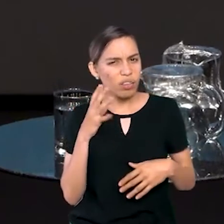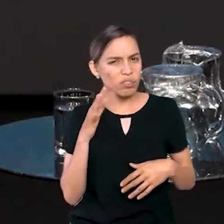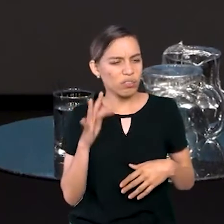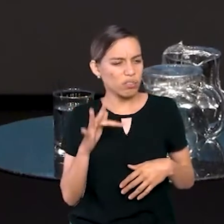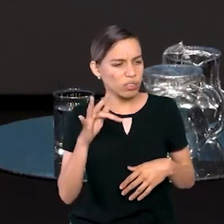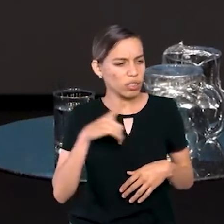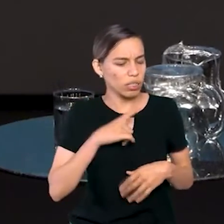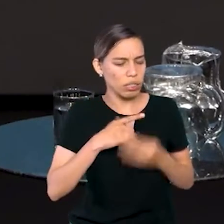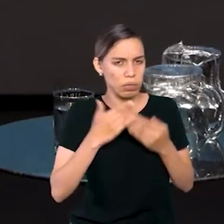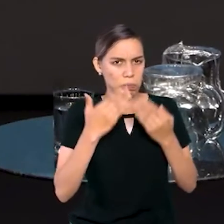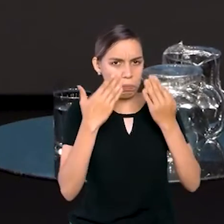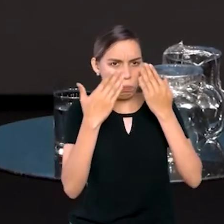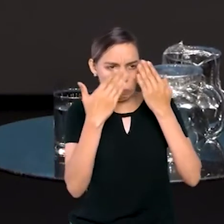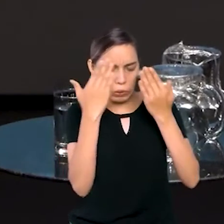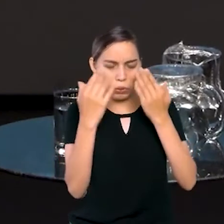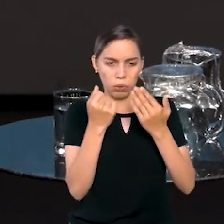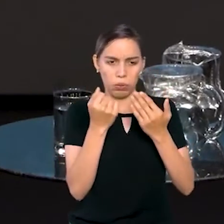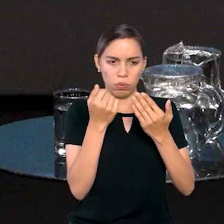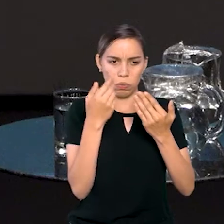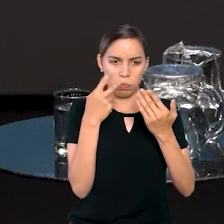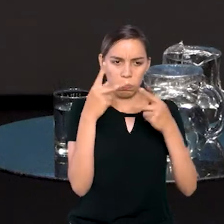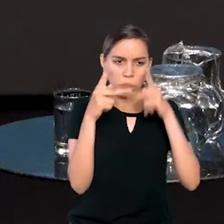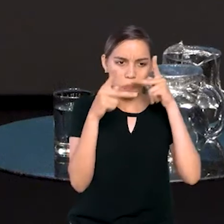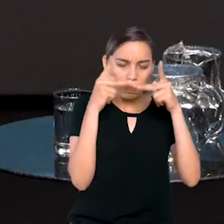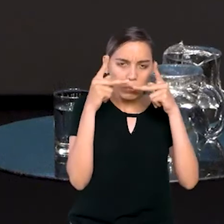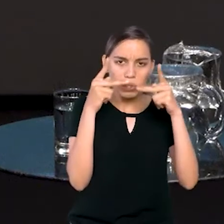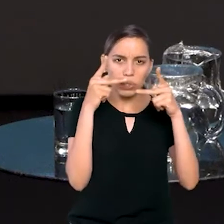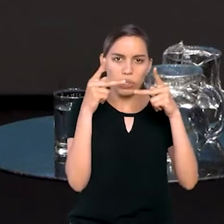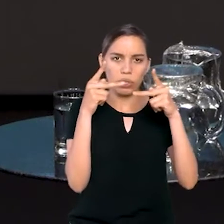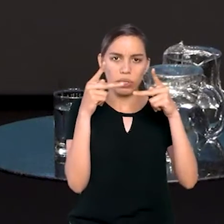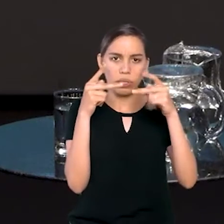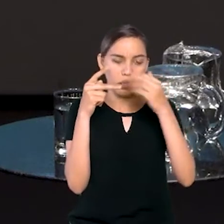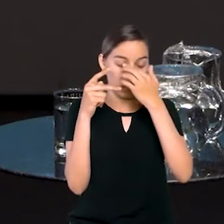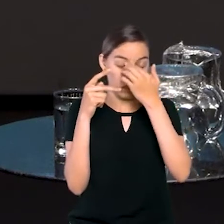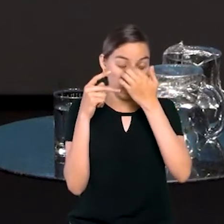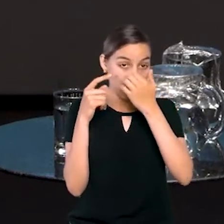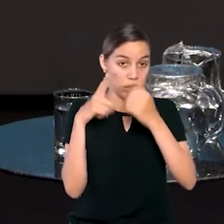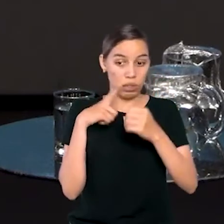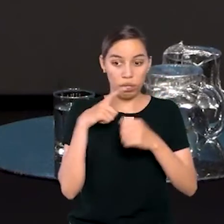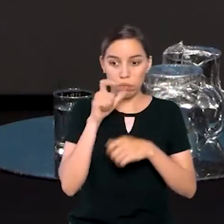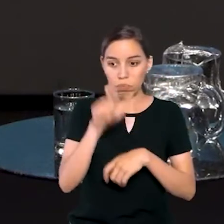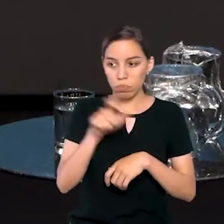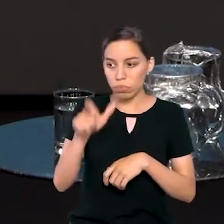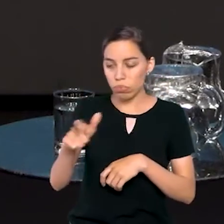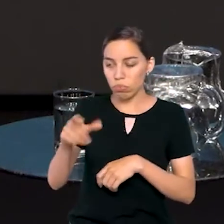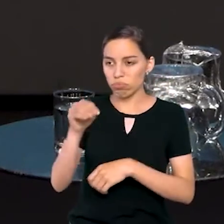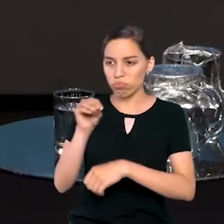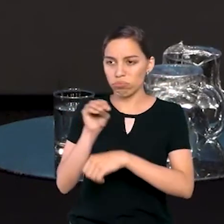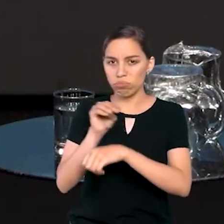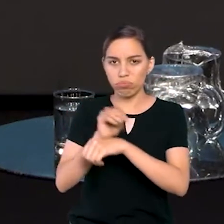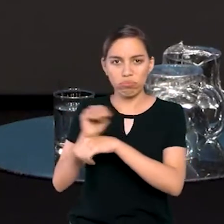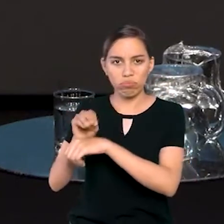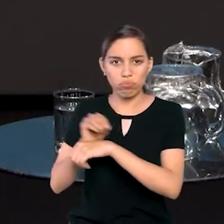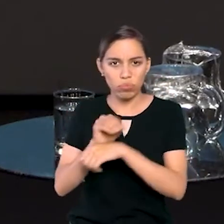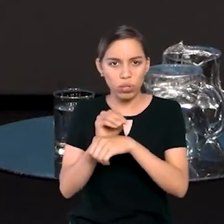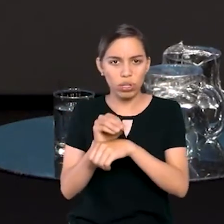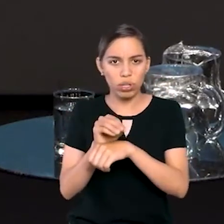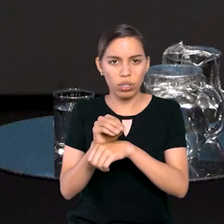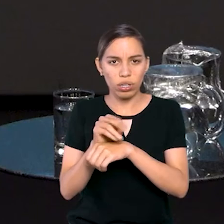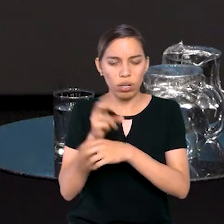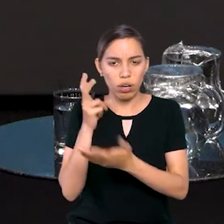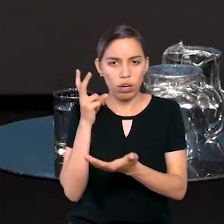vamos ter essa rede de cuidadores trabalhando com as